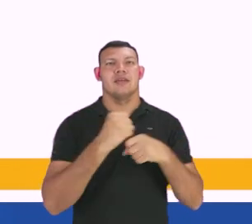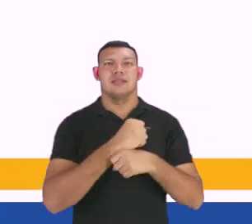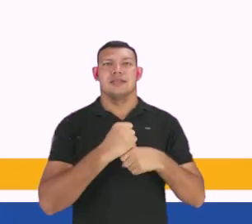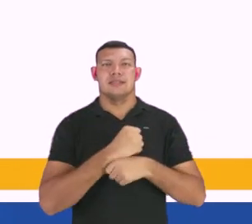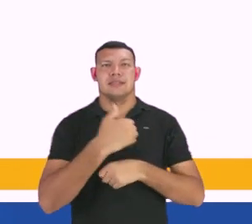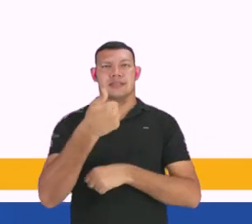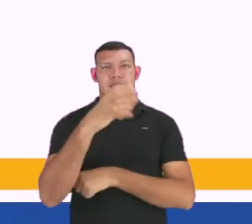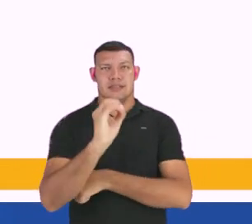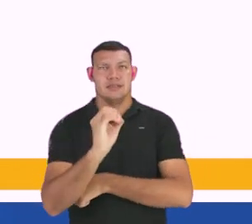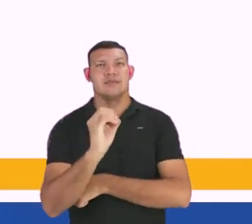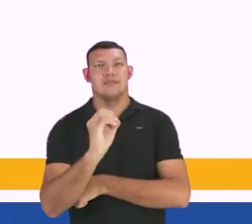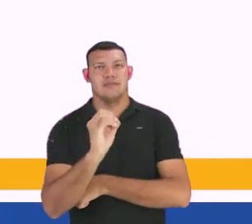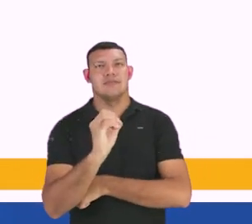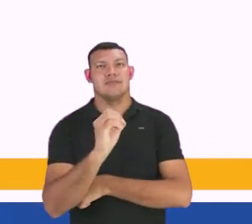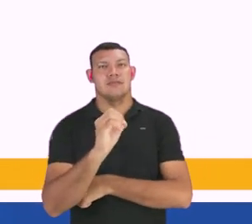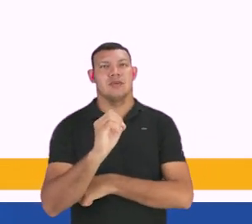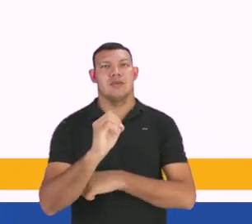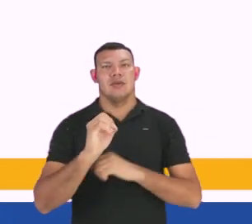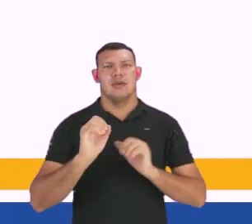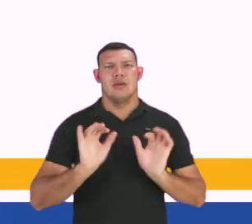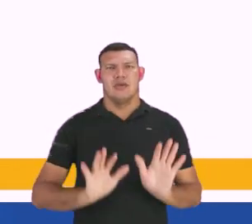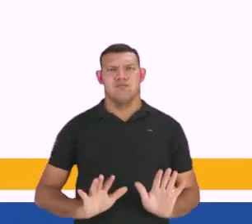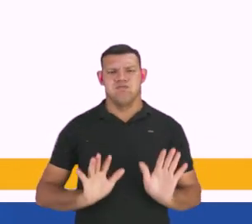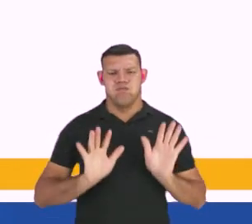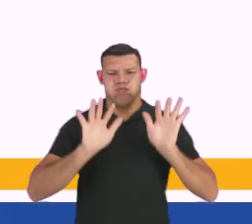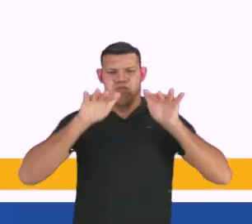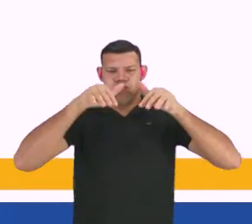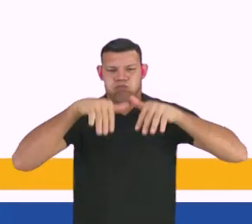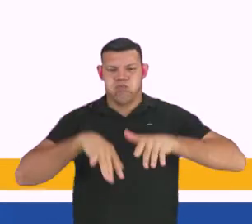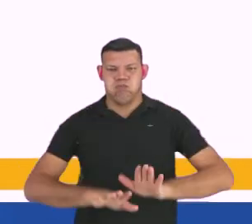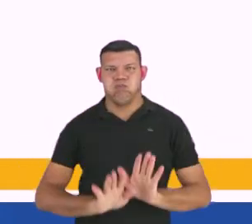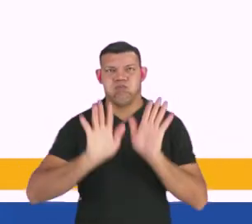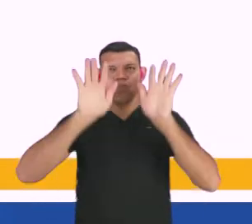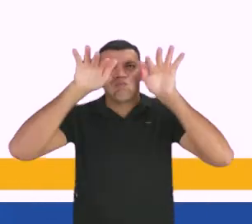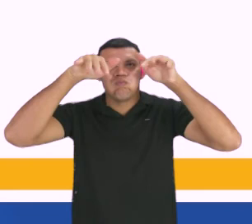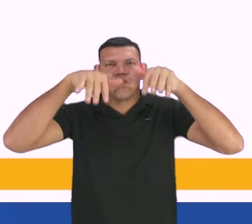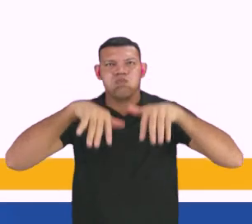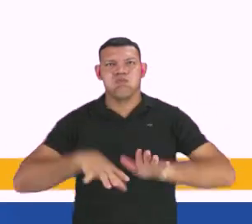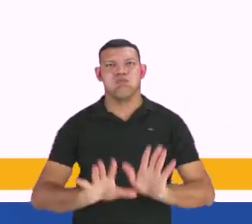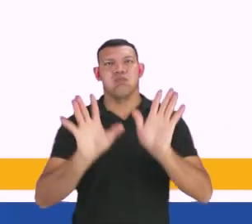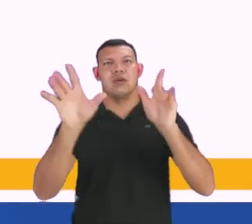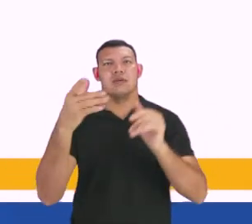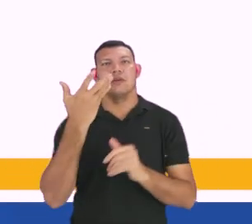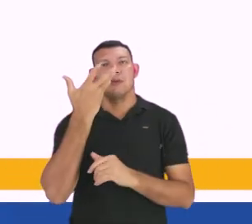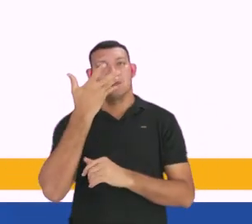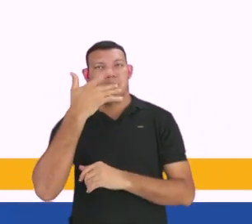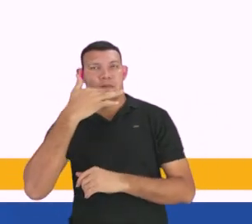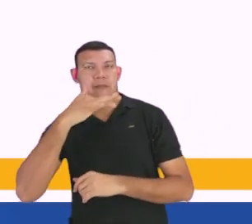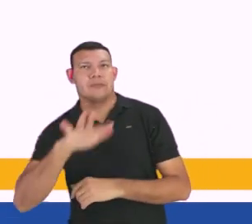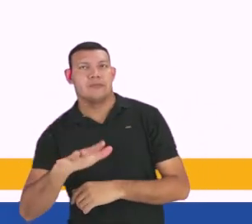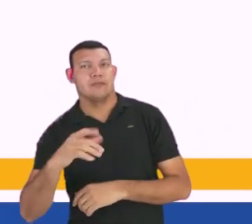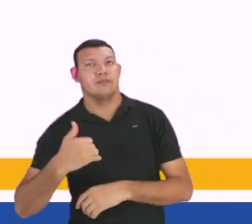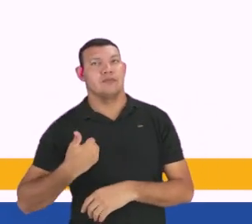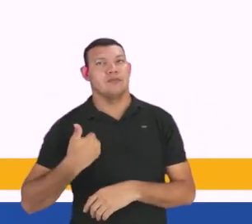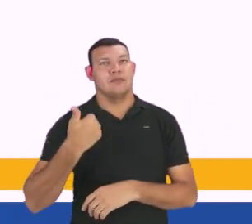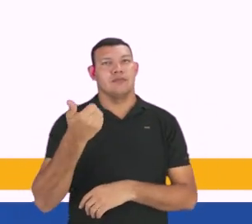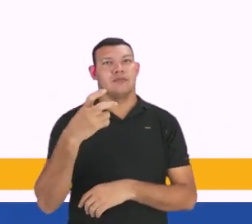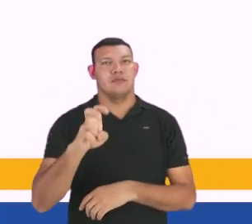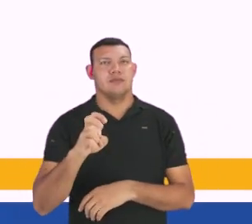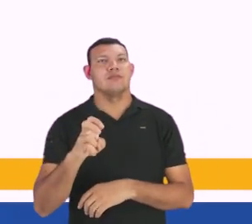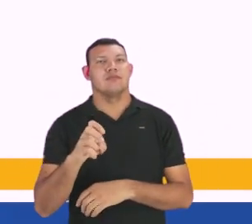engorda. Nunca houve um acidente como este na história política desse país. Então, veja,